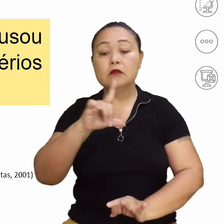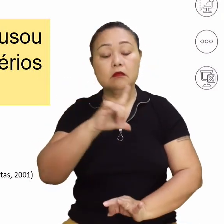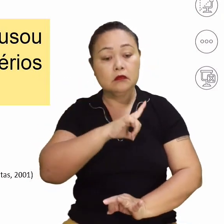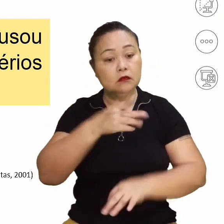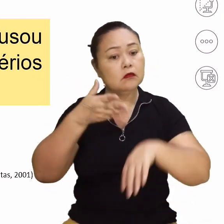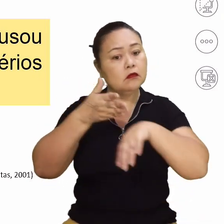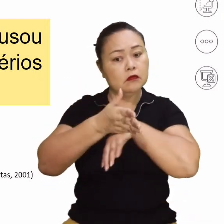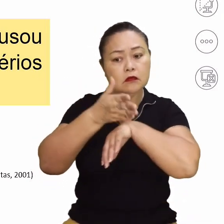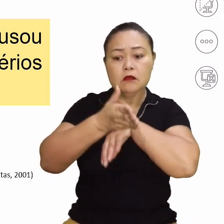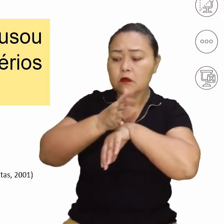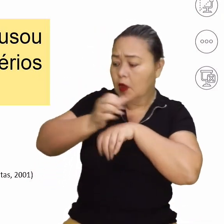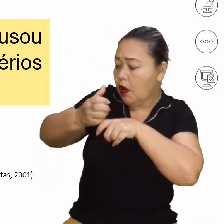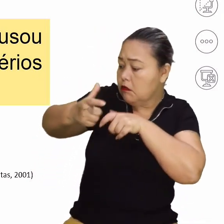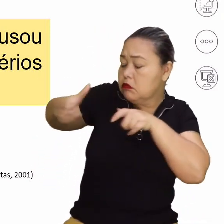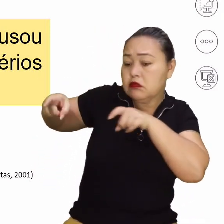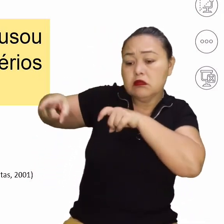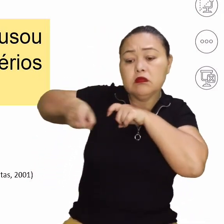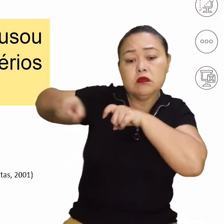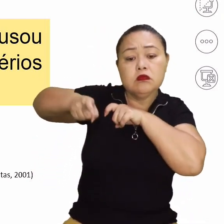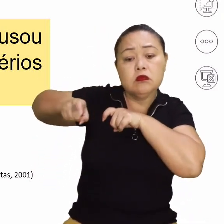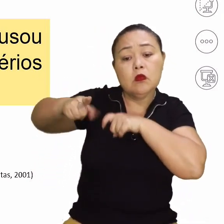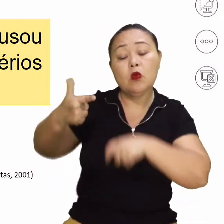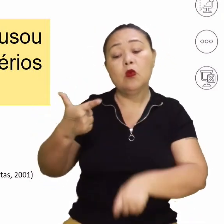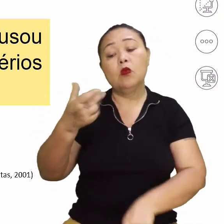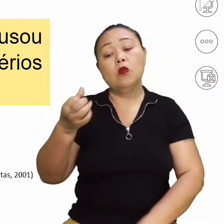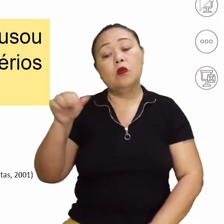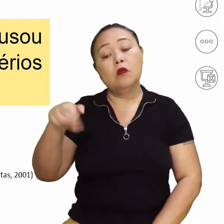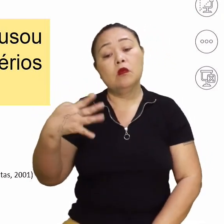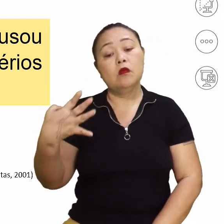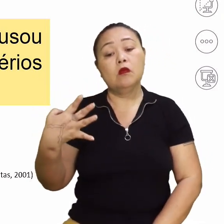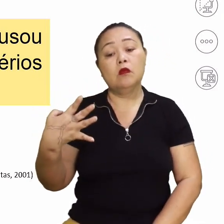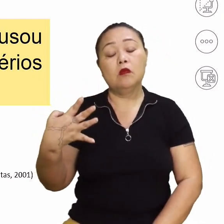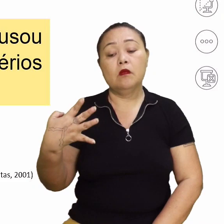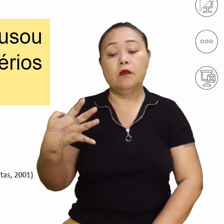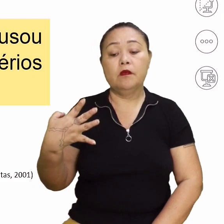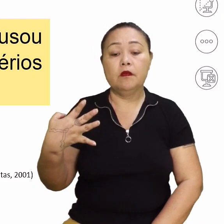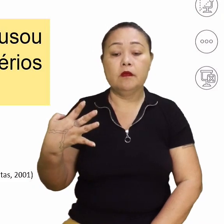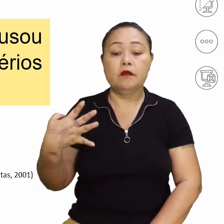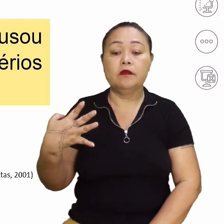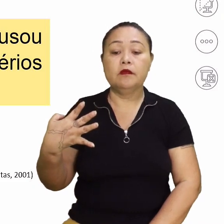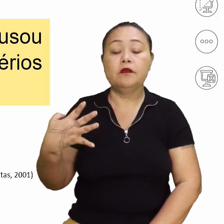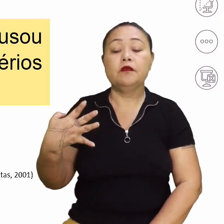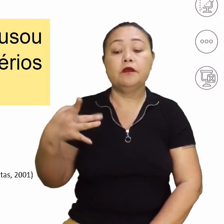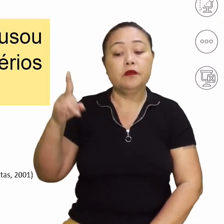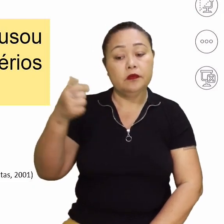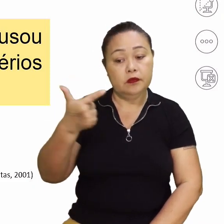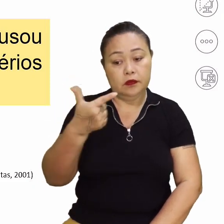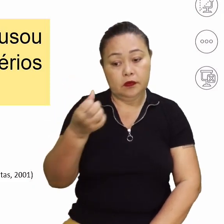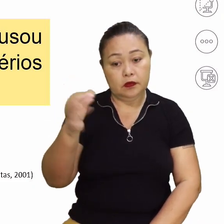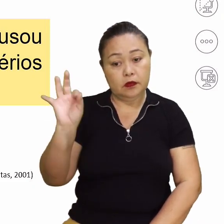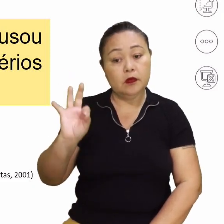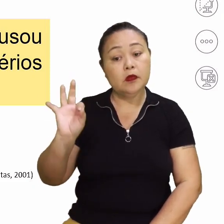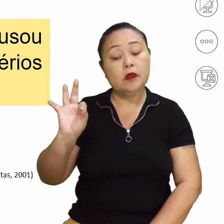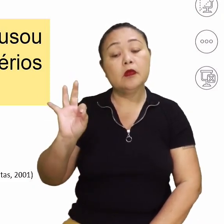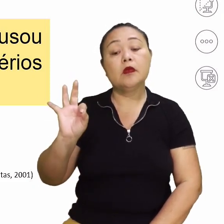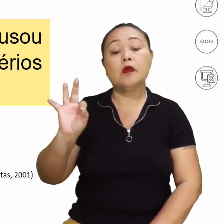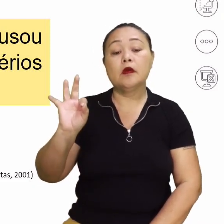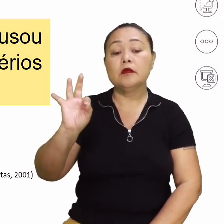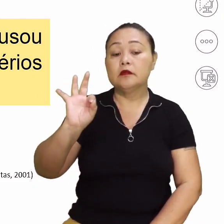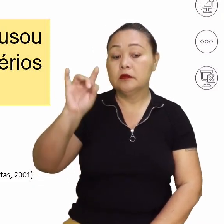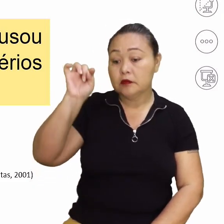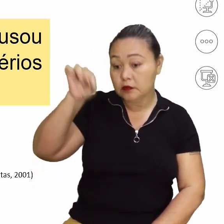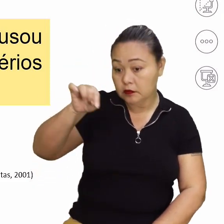da população rural em torno de vinte e seis por cento e no Brasil este índice é de 15